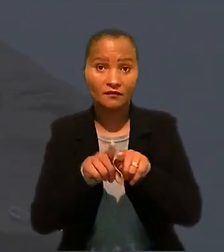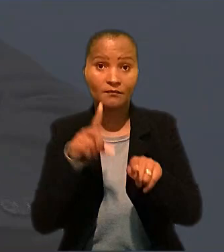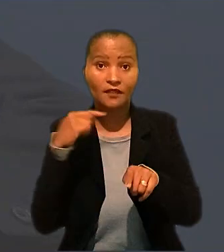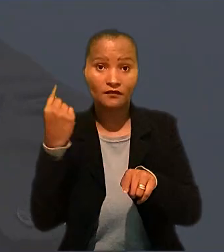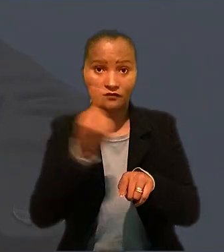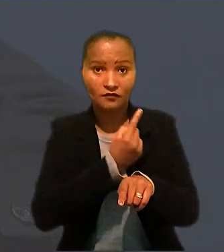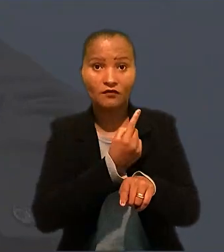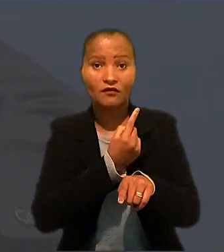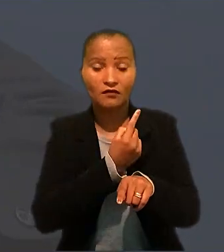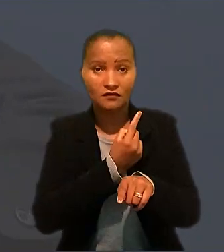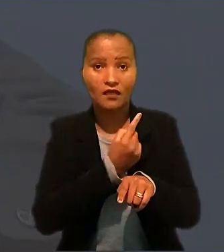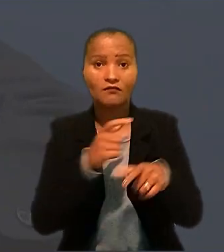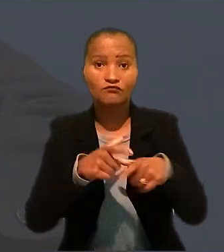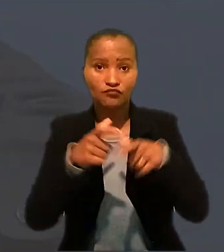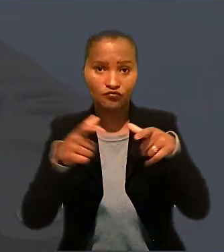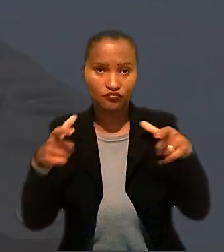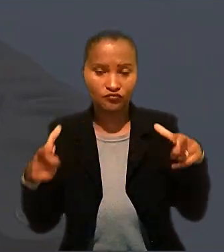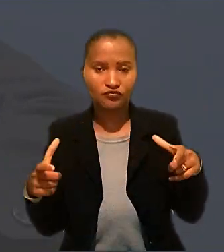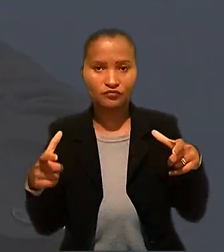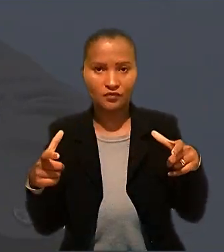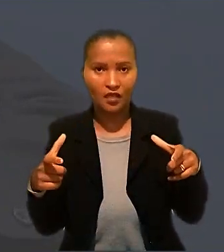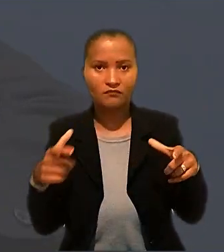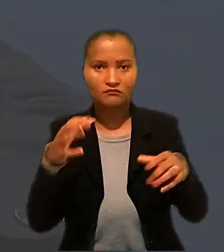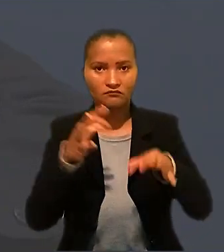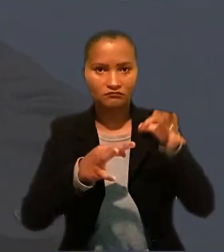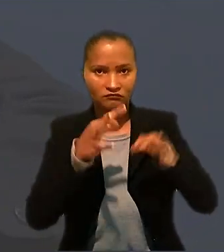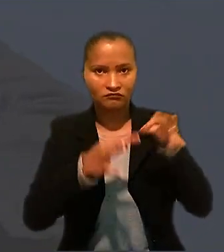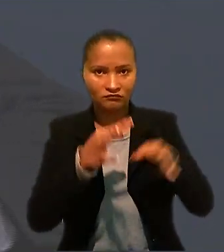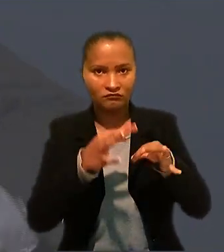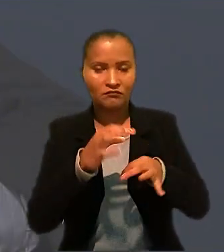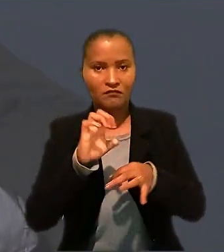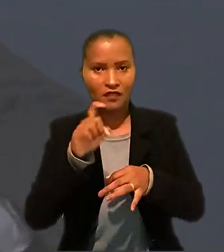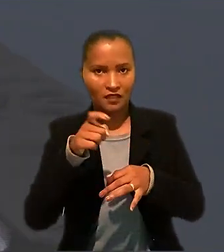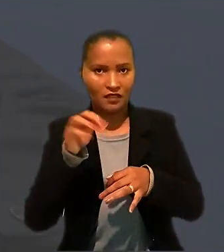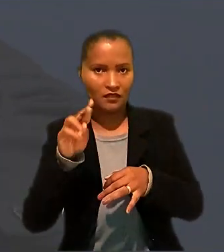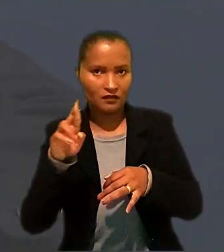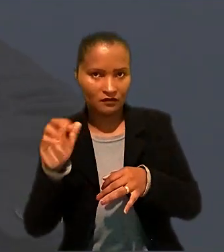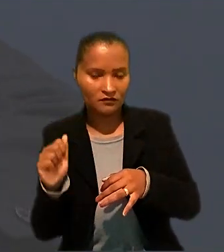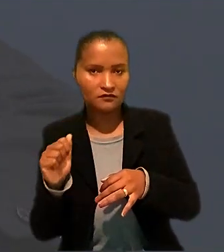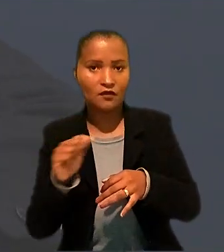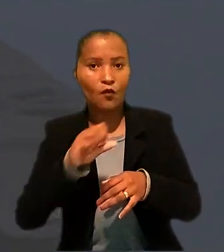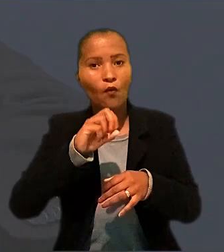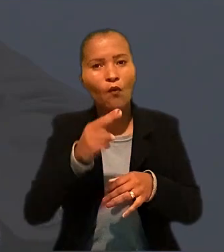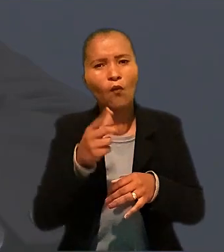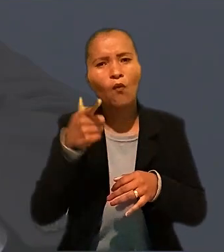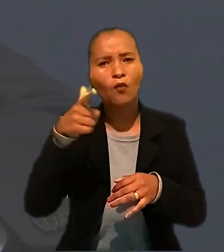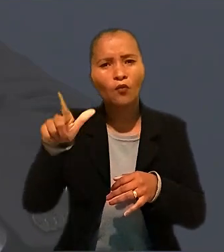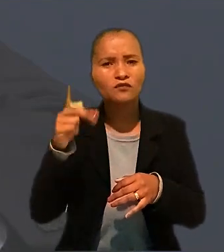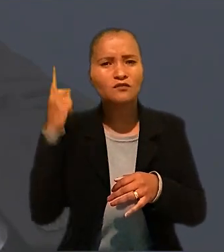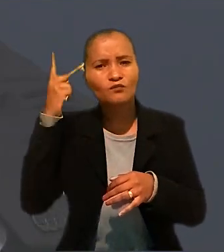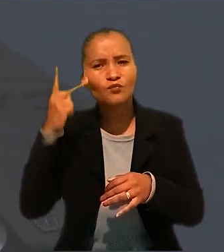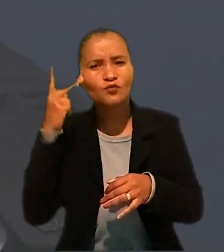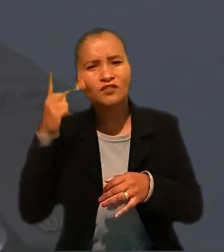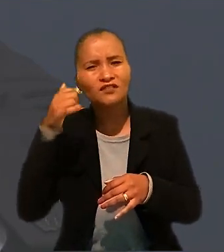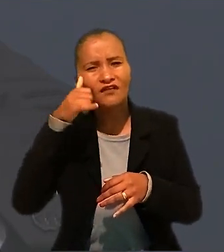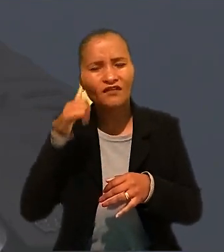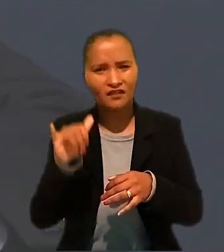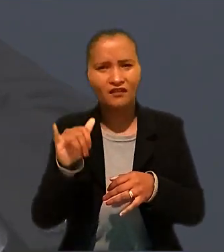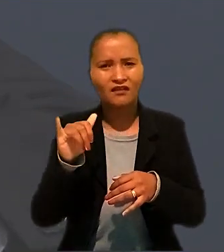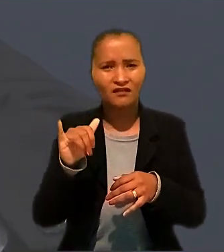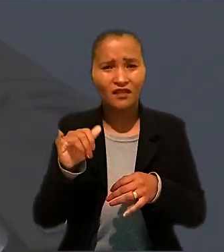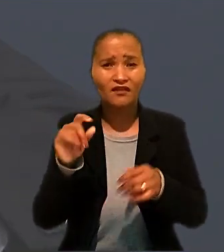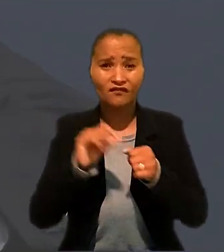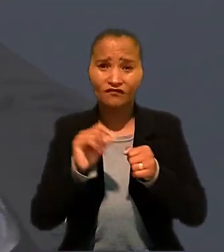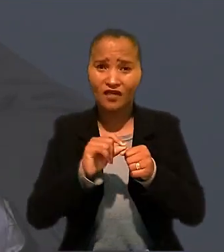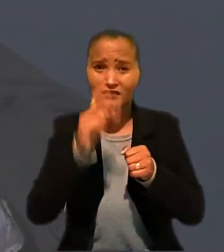estamos estendendo para serventias extrajudiciais e outras políticas que evitem ou que tornem as